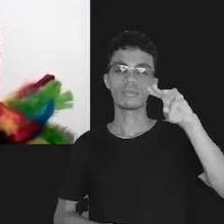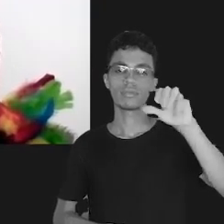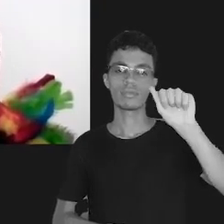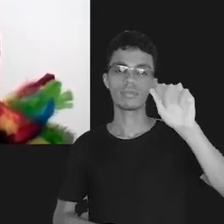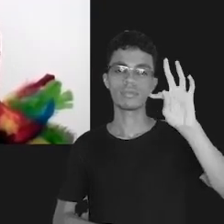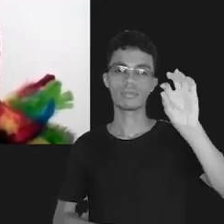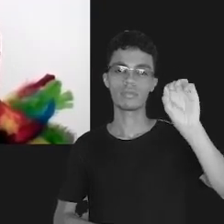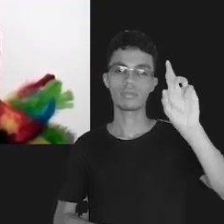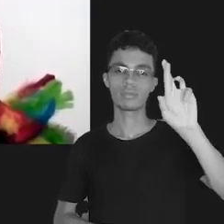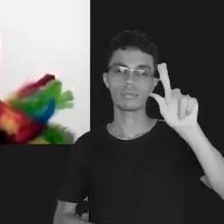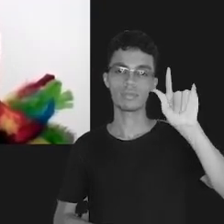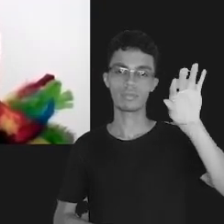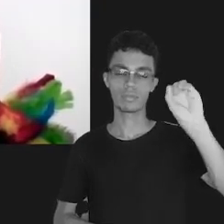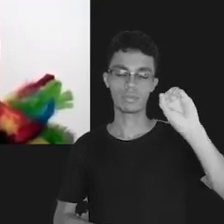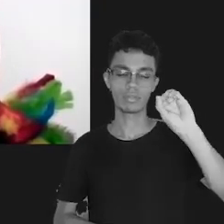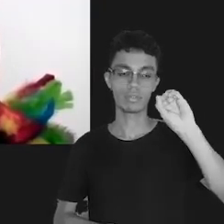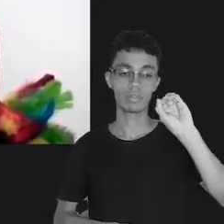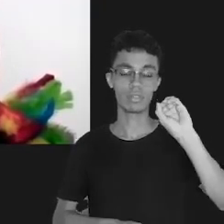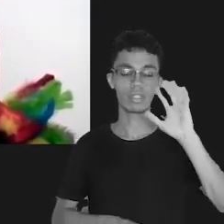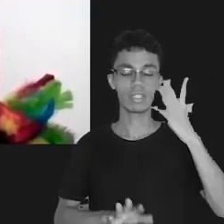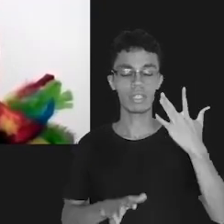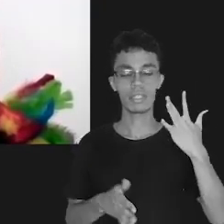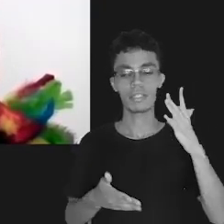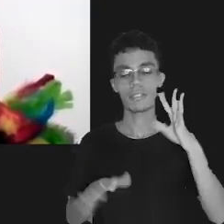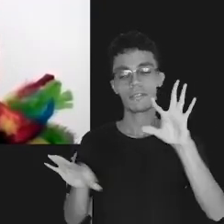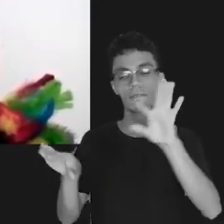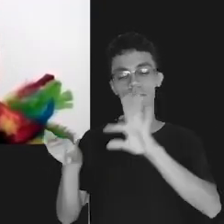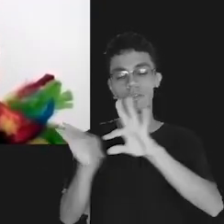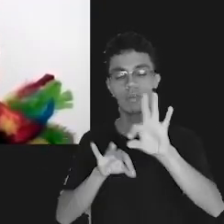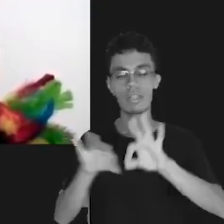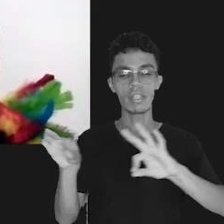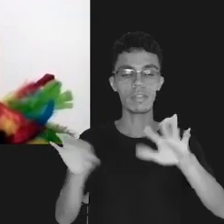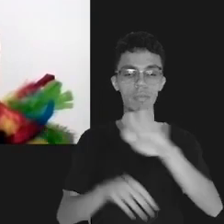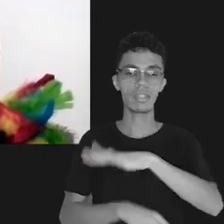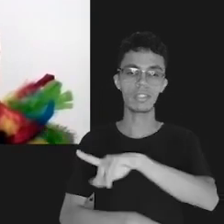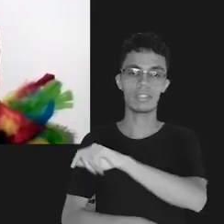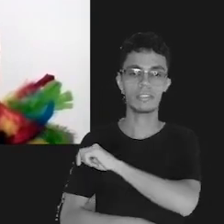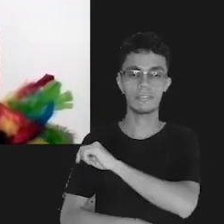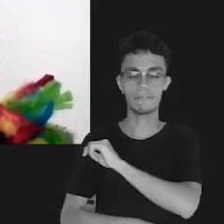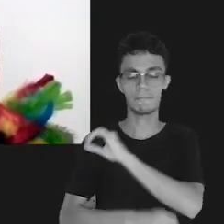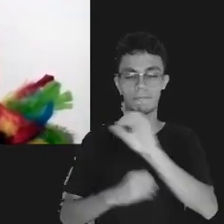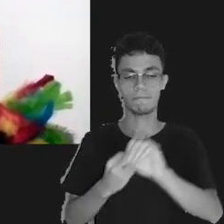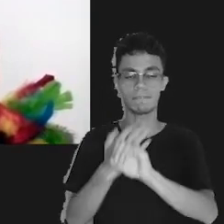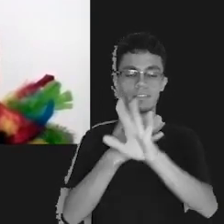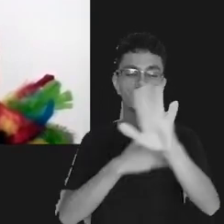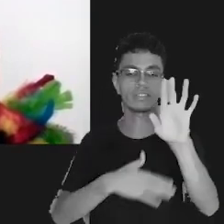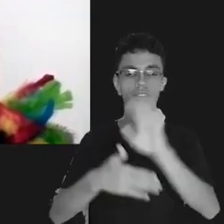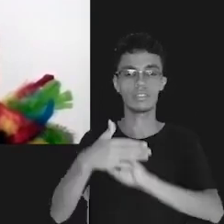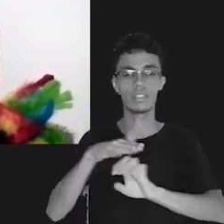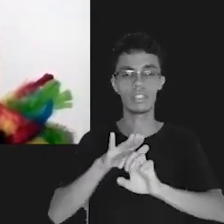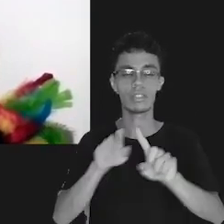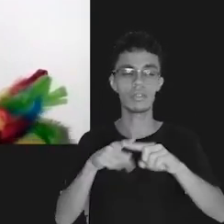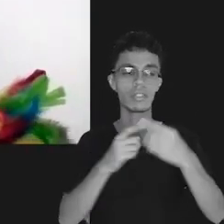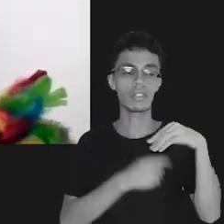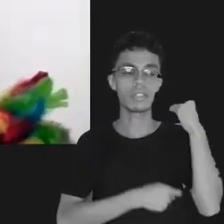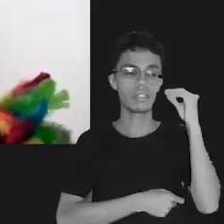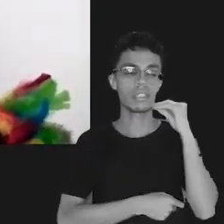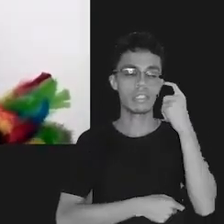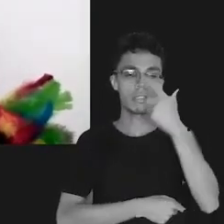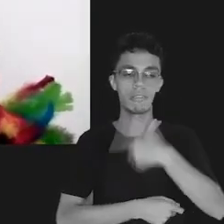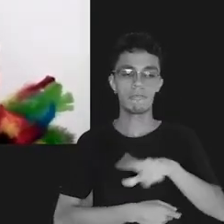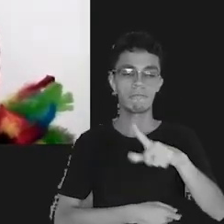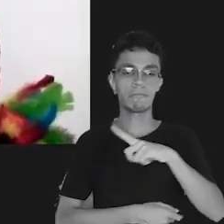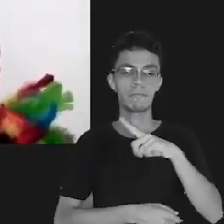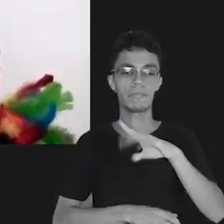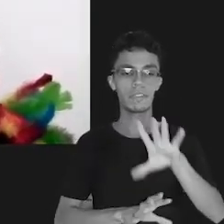eu dirigi alunos, né, recentemente, nesse esquema até do Zoom online, a empresa. Mas a experiência que eu